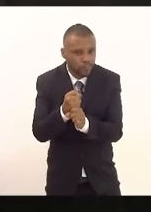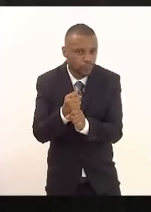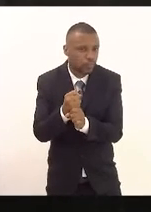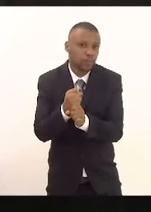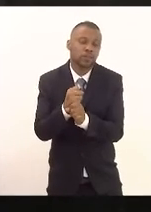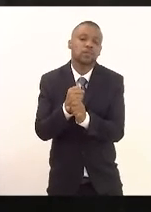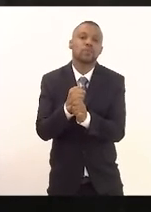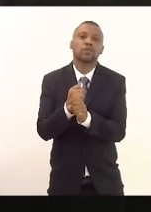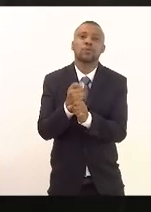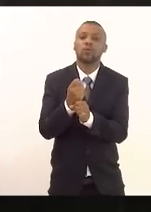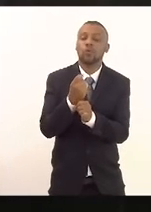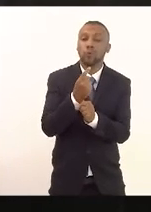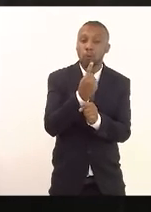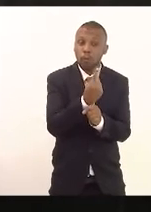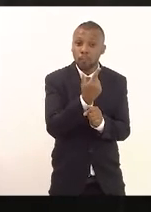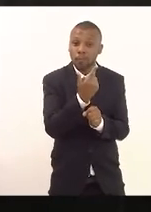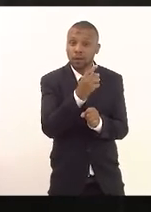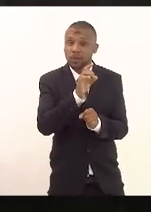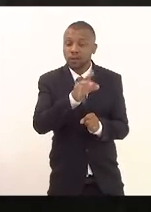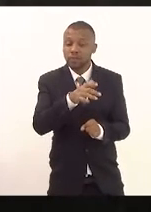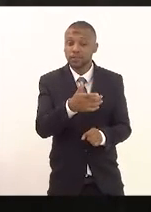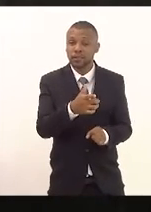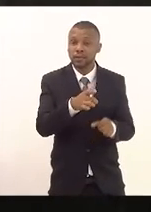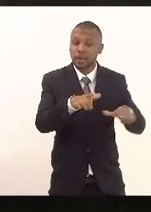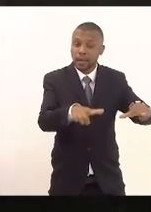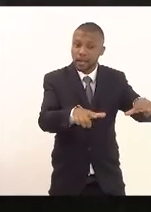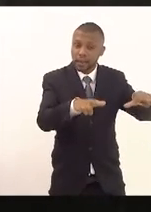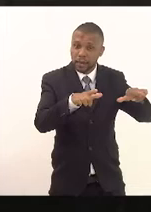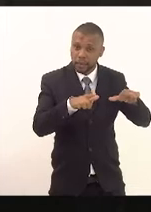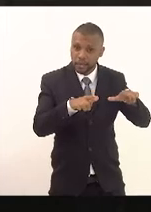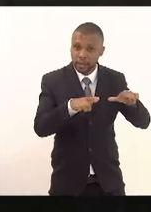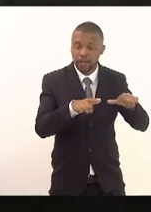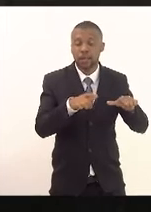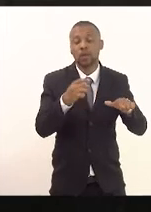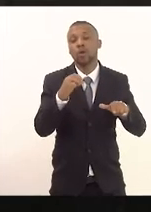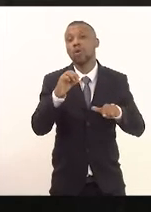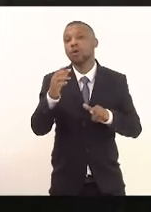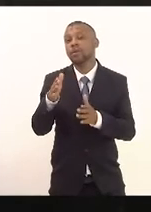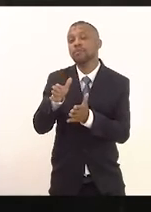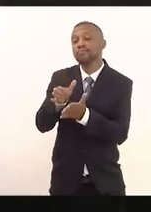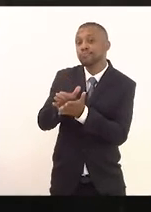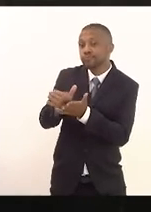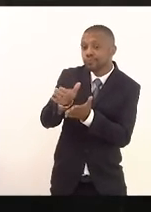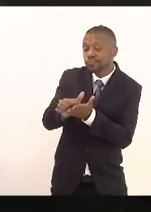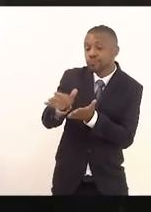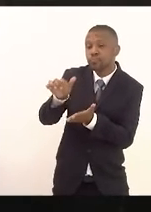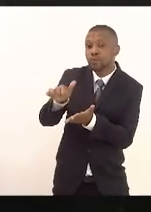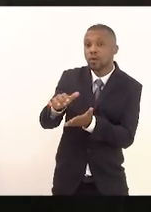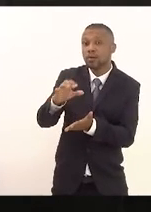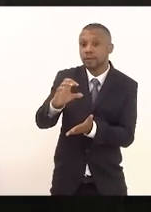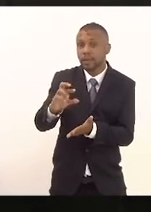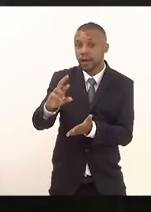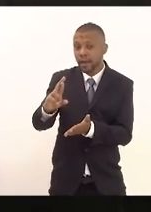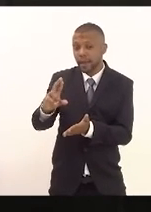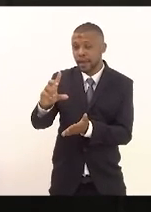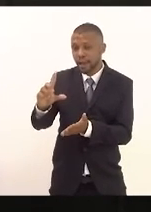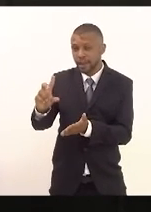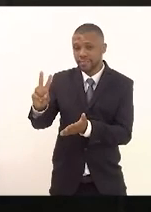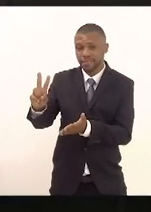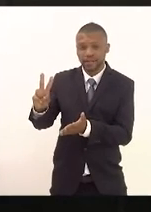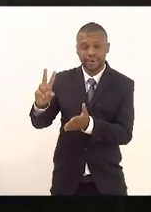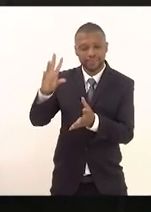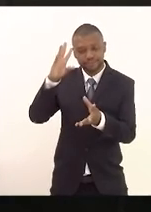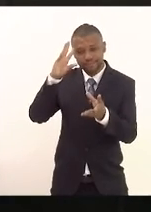é uma de licenciamento e outra de emissão do CRLV O Popular